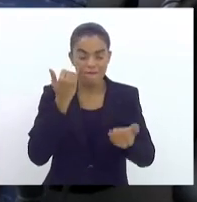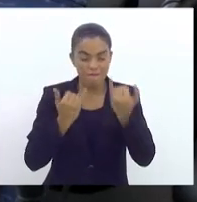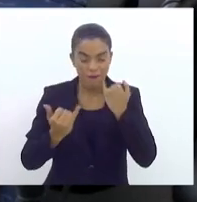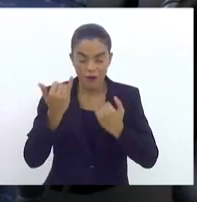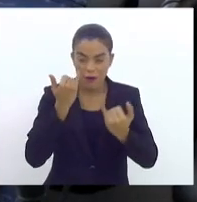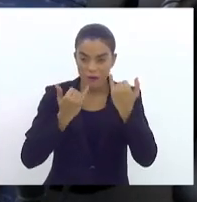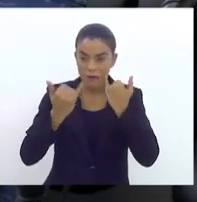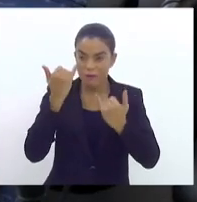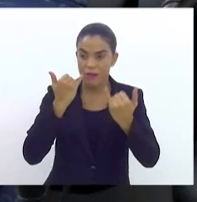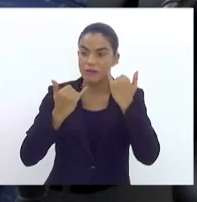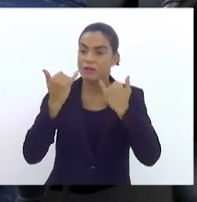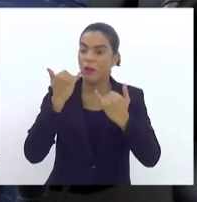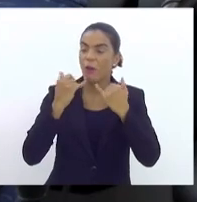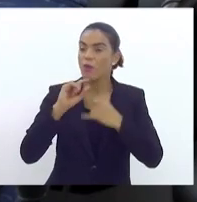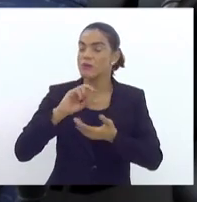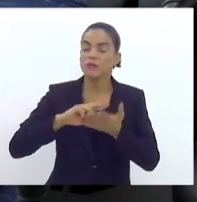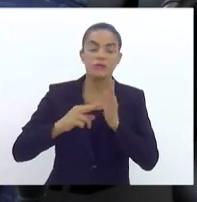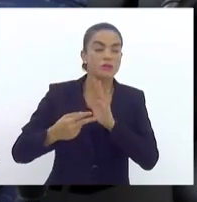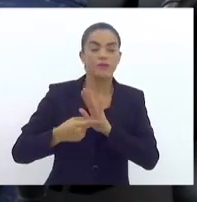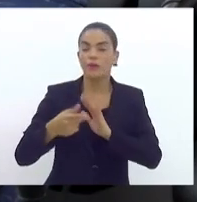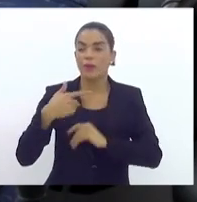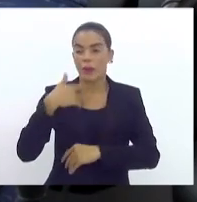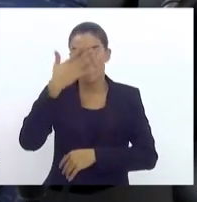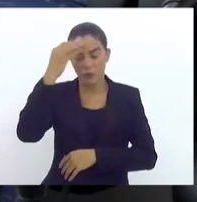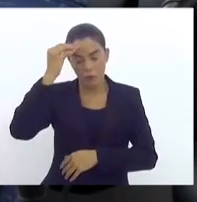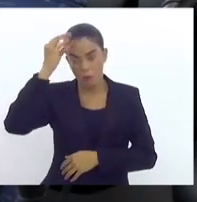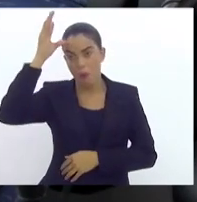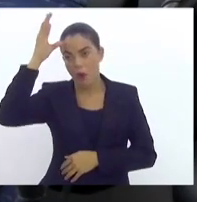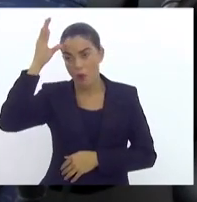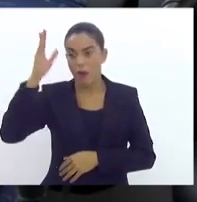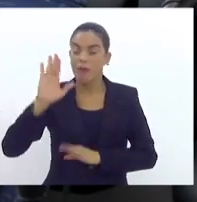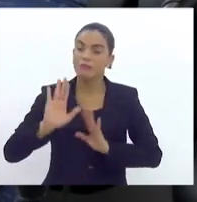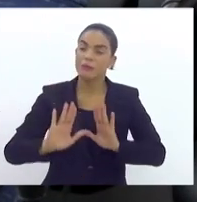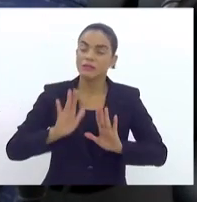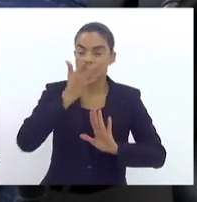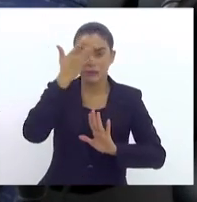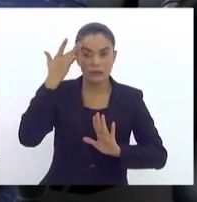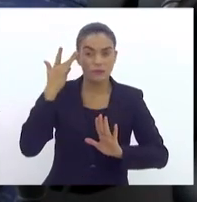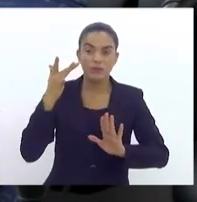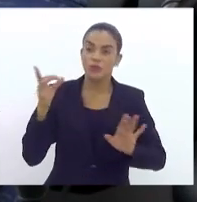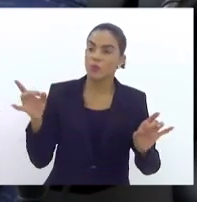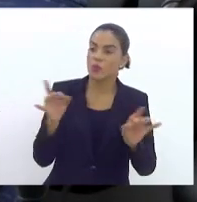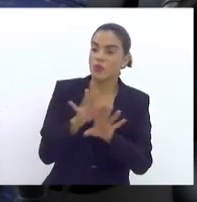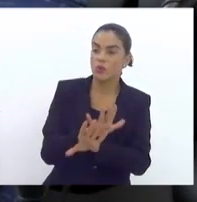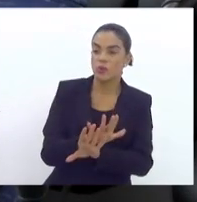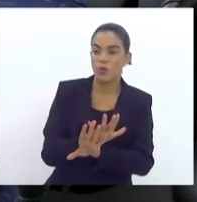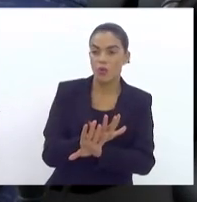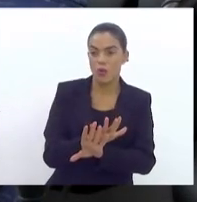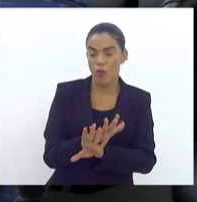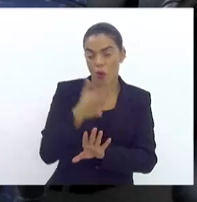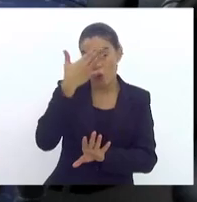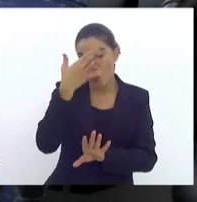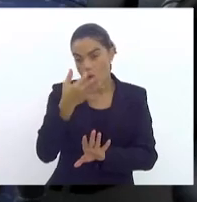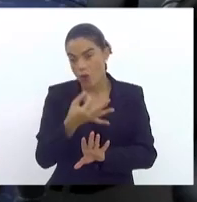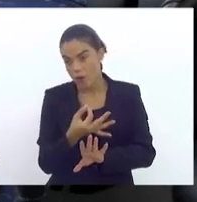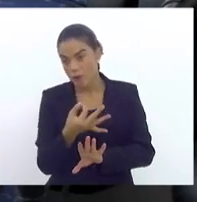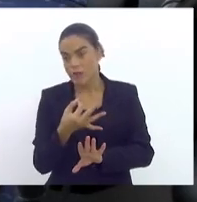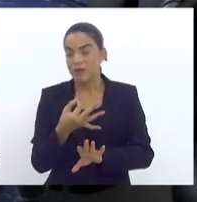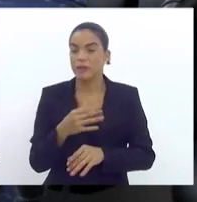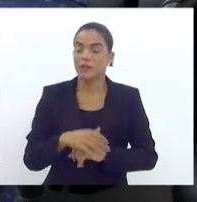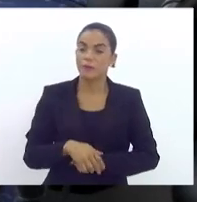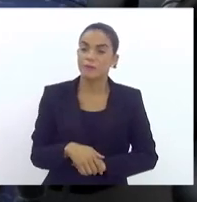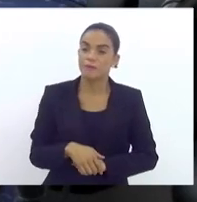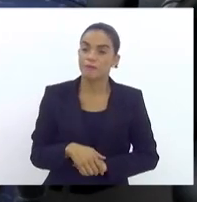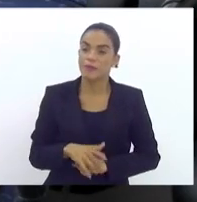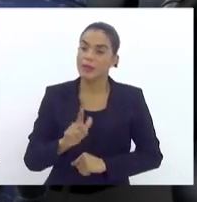essa é uma fonte de riqueza né as pessoas talvez não estejam totalmente é compreendidas em relação a